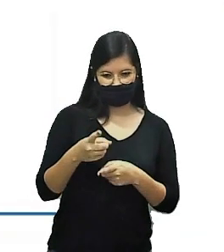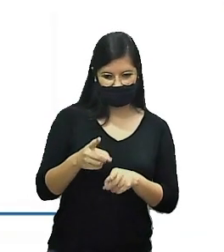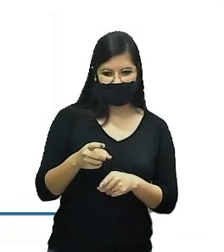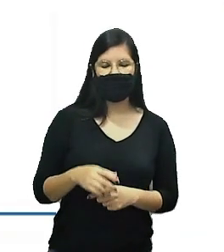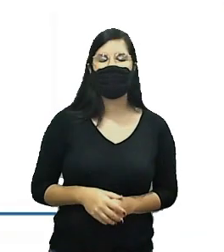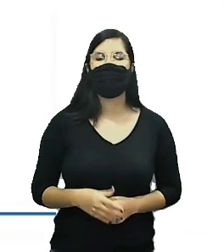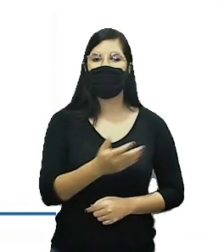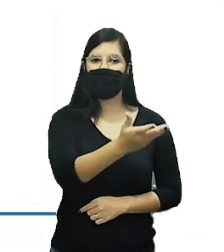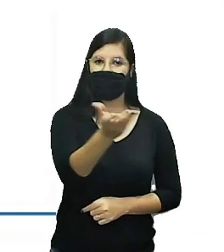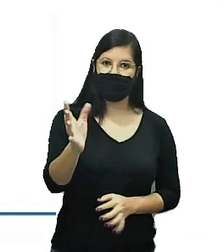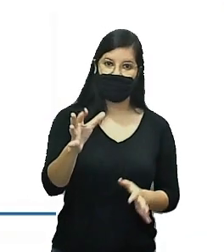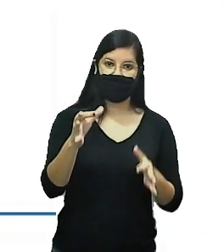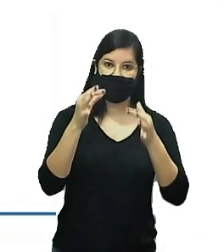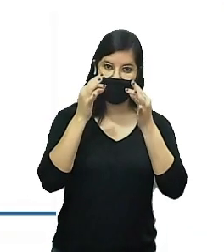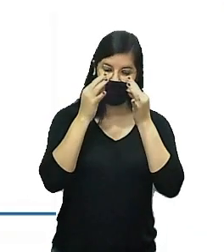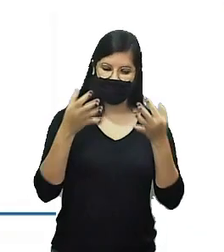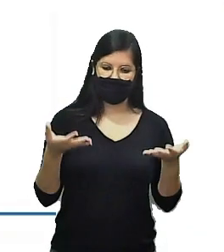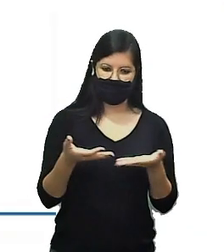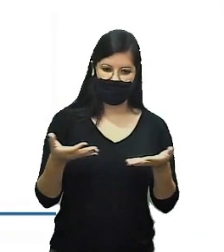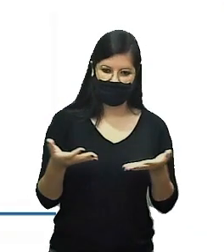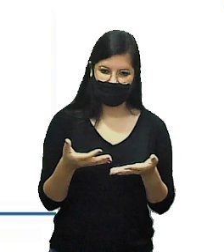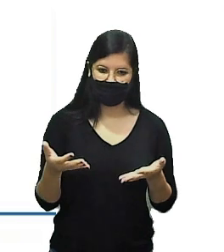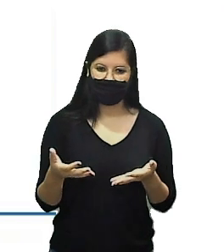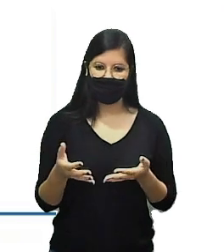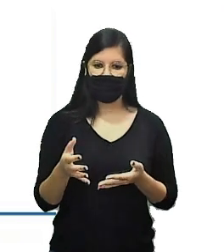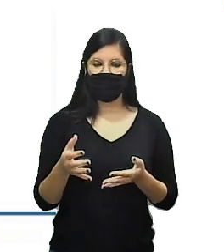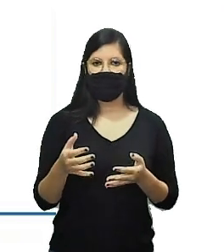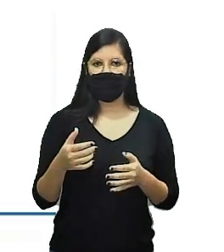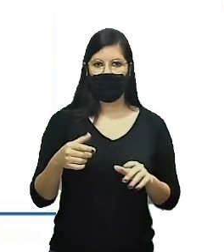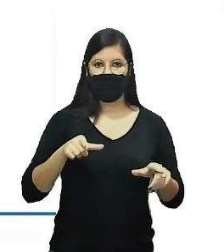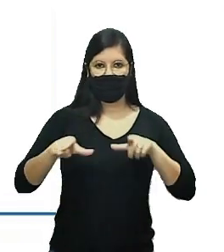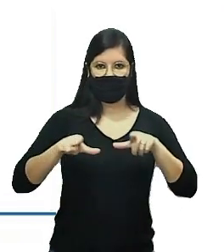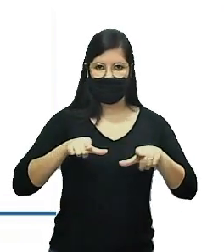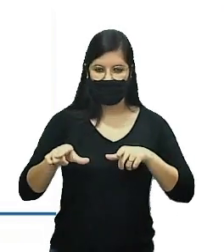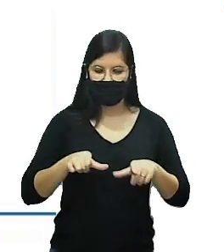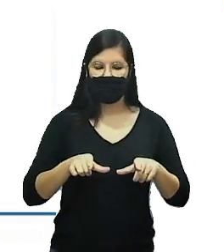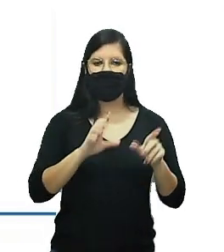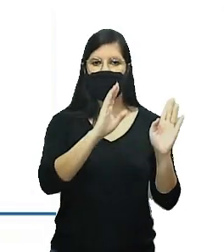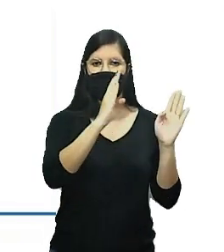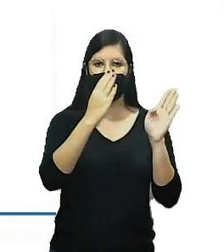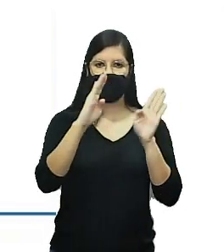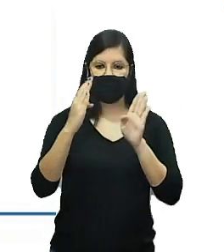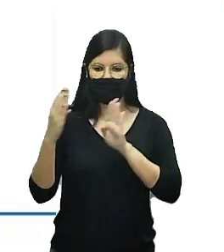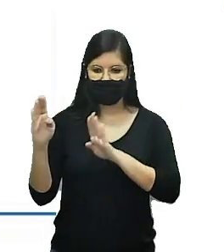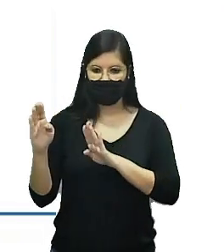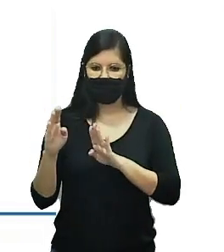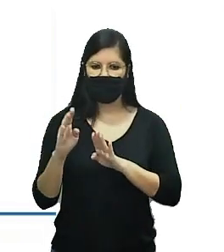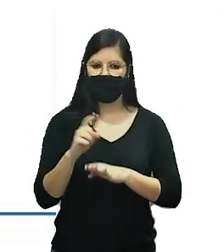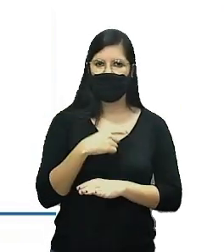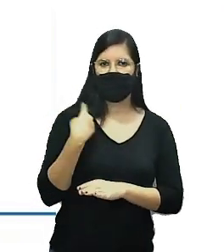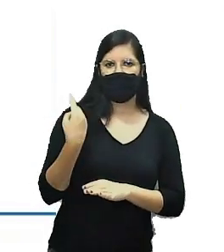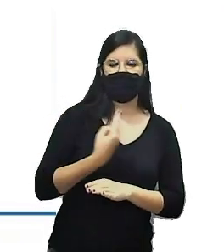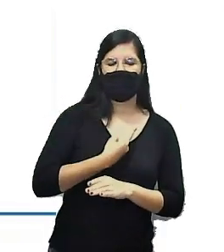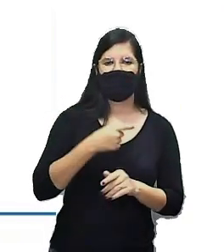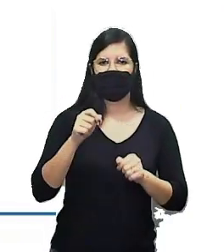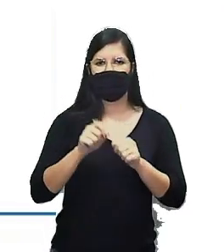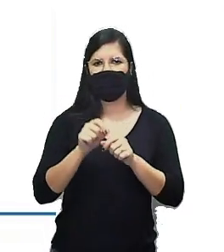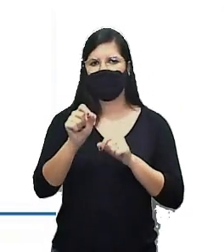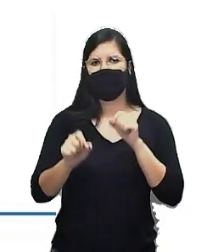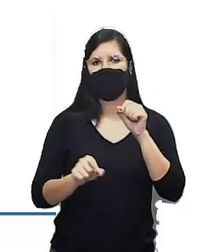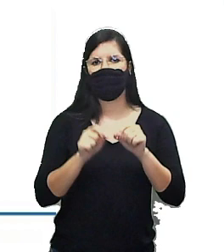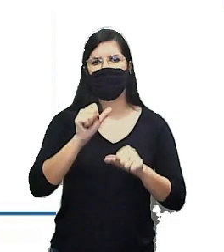vocês que estão nos assistindo aí, né? No nosso ofício de bibliotecária, de bibliotecário, o que a gente pode fazer para